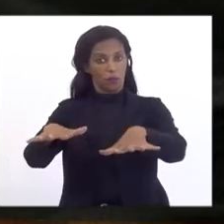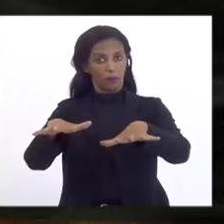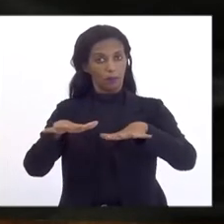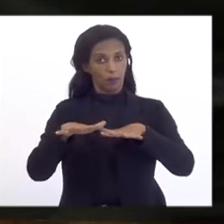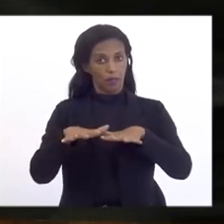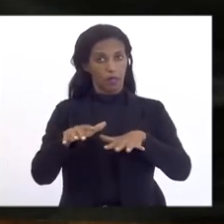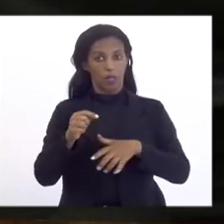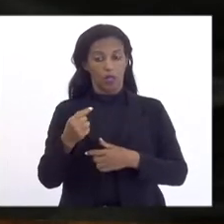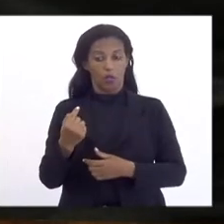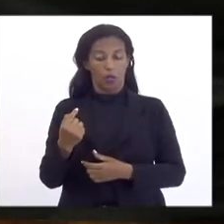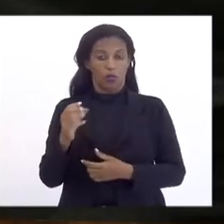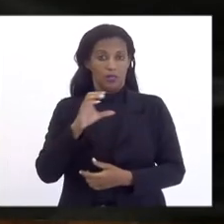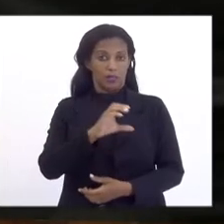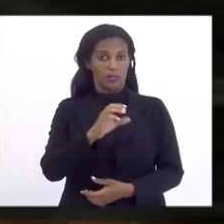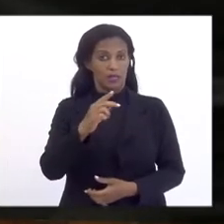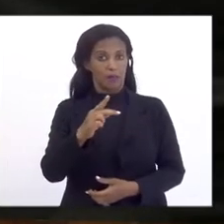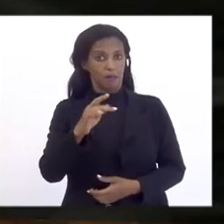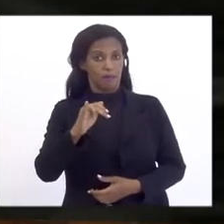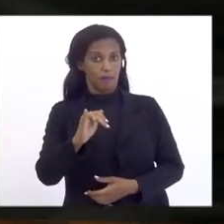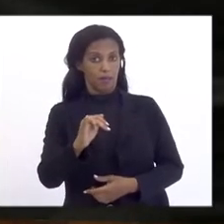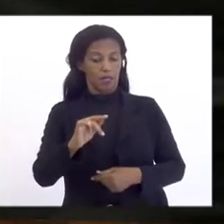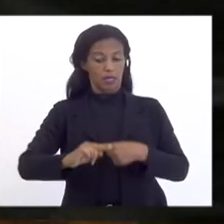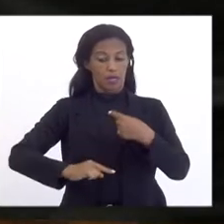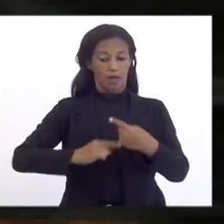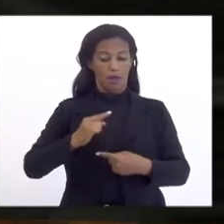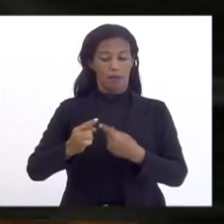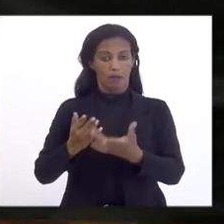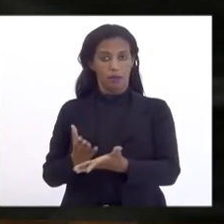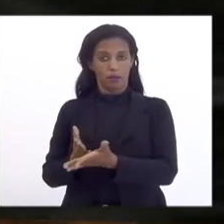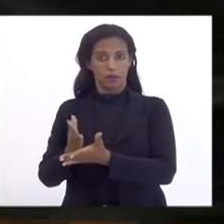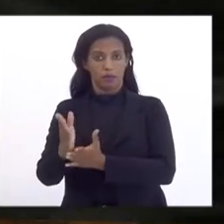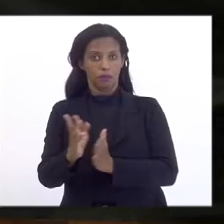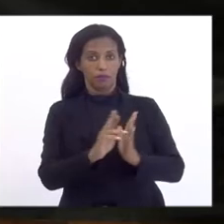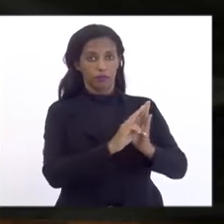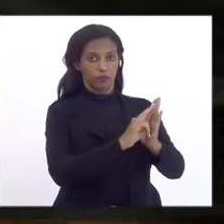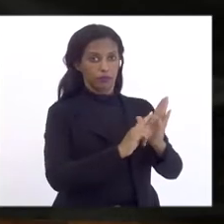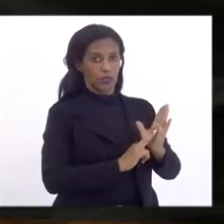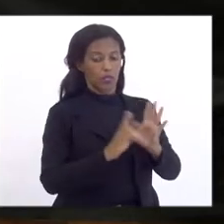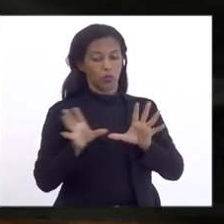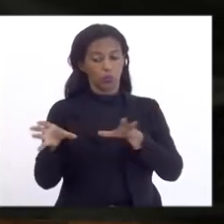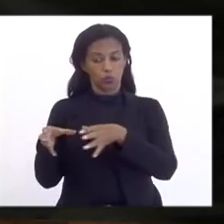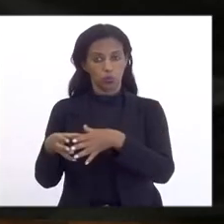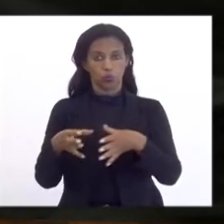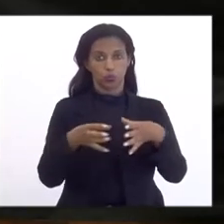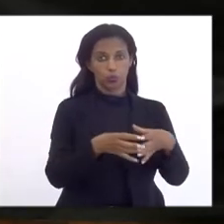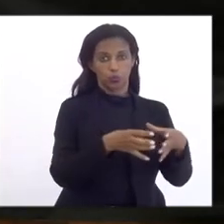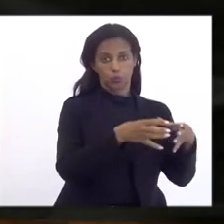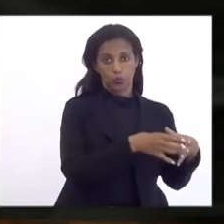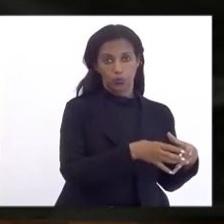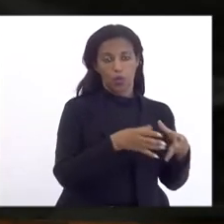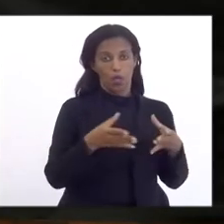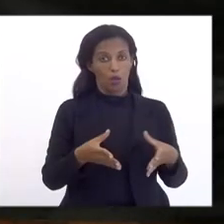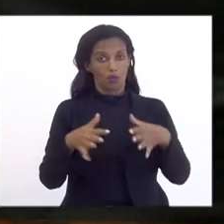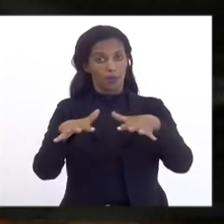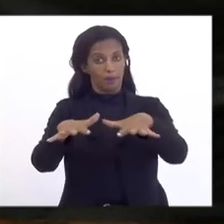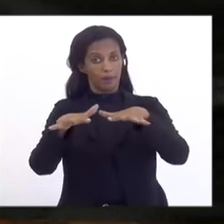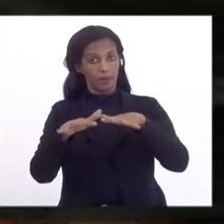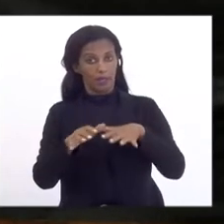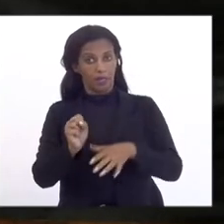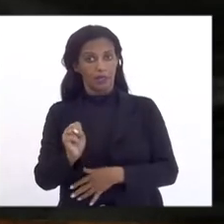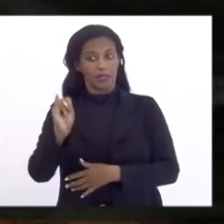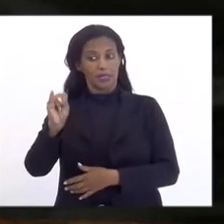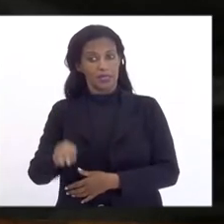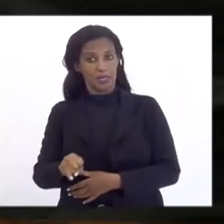Uma CPI, após aprovado o relatório para os seus pares, ao ser submetida em plenário, pelo sim ou